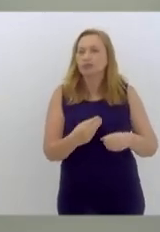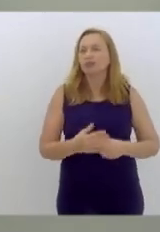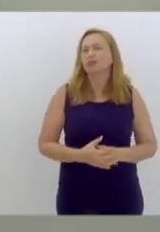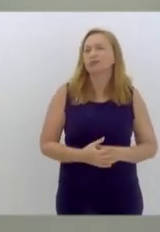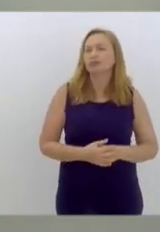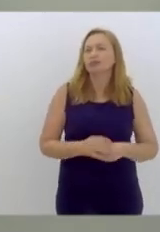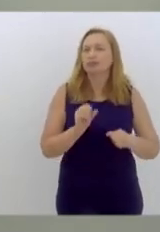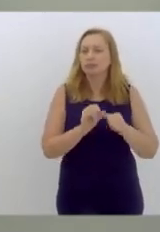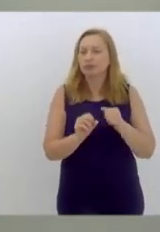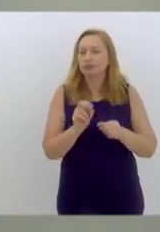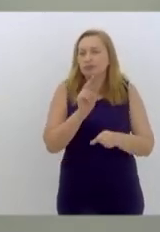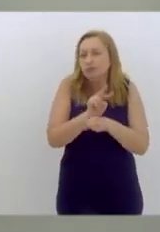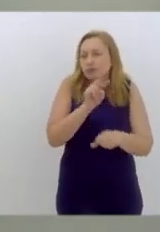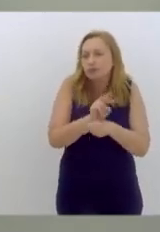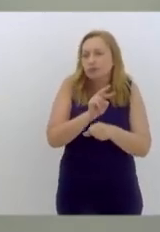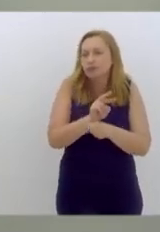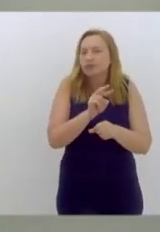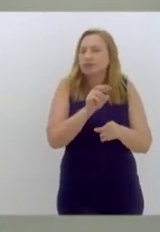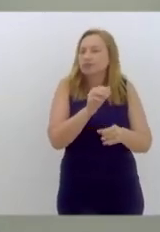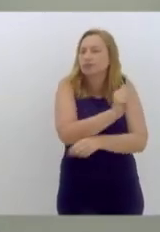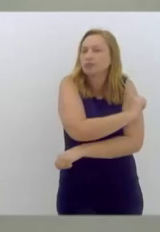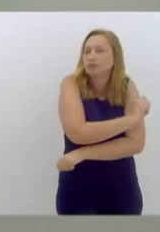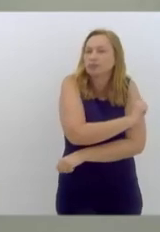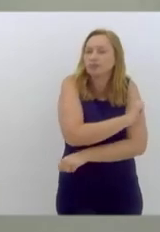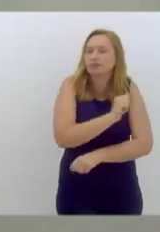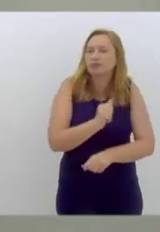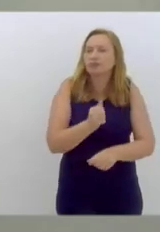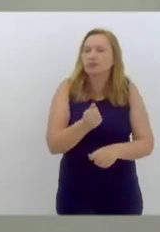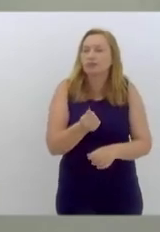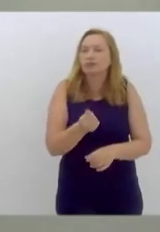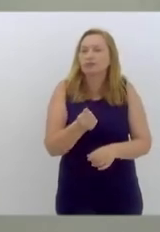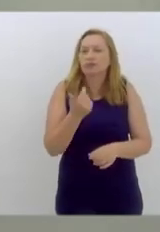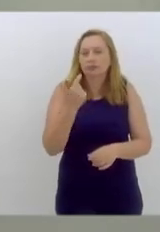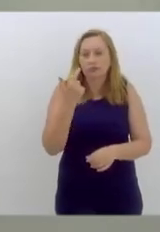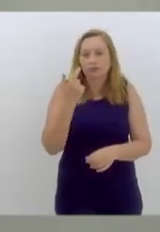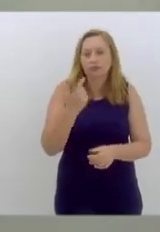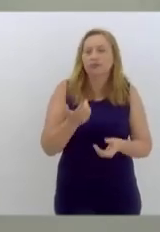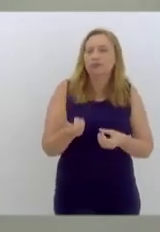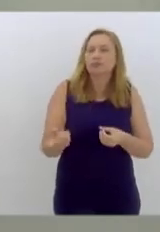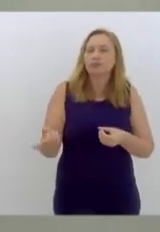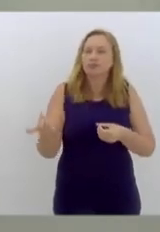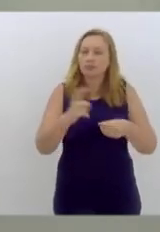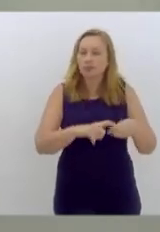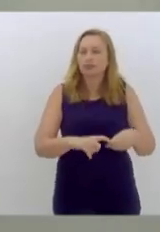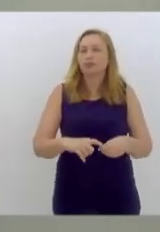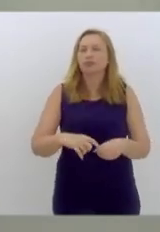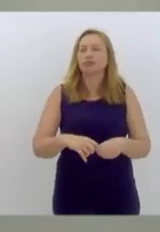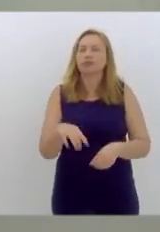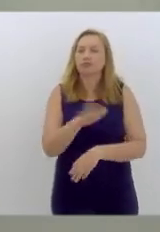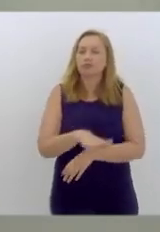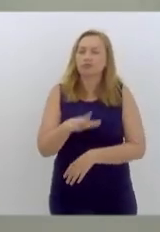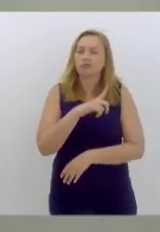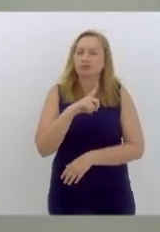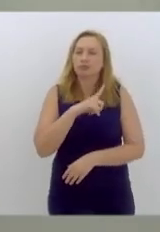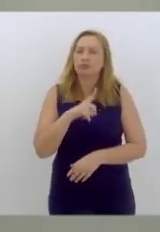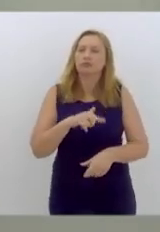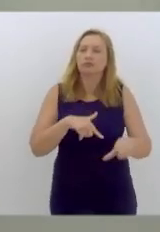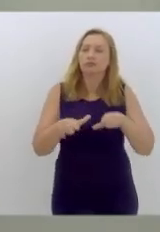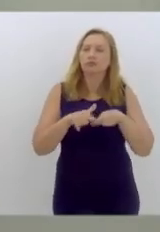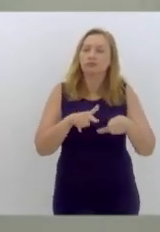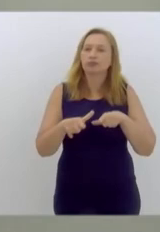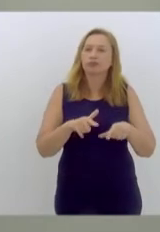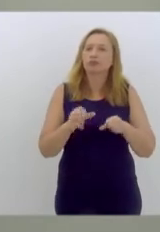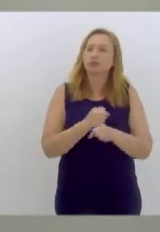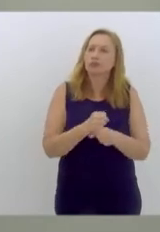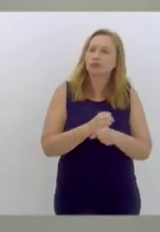né, monitorar esses alunos e trazê-los, e mais do que isso, fazer a busca ativa, né? Trazê-los de volta. Então, a gente fez esse trabalho